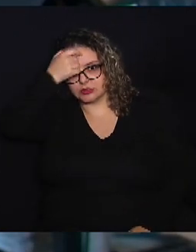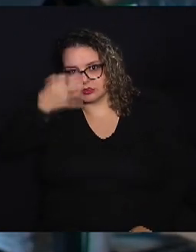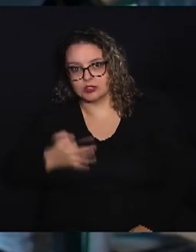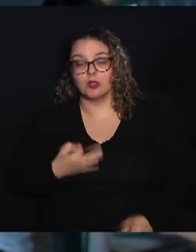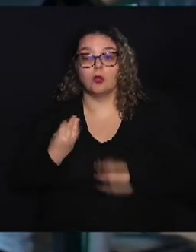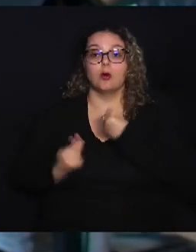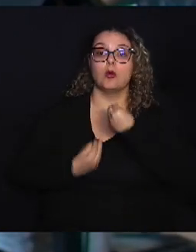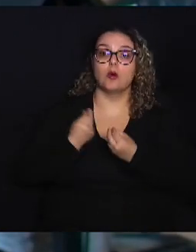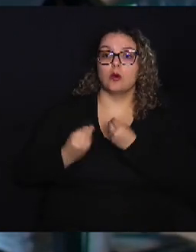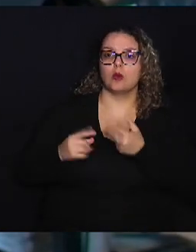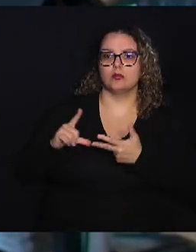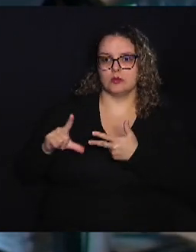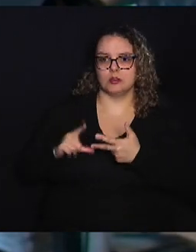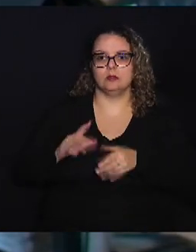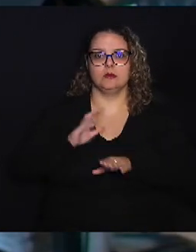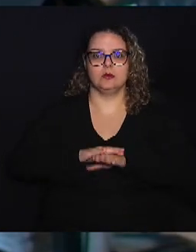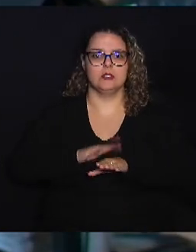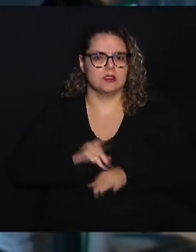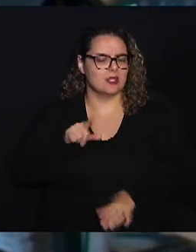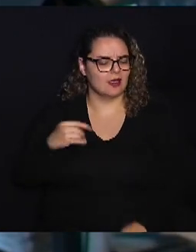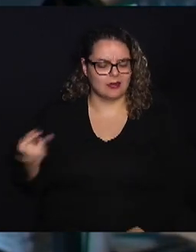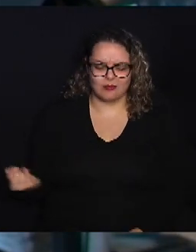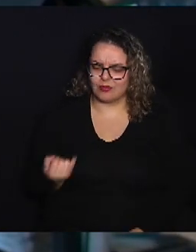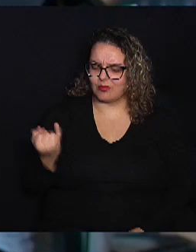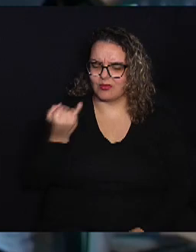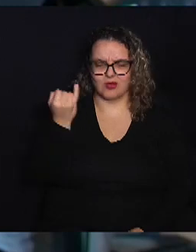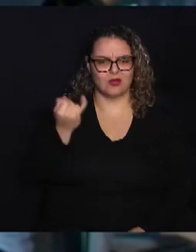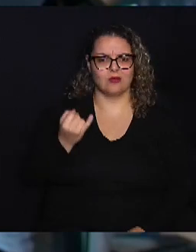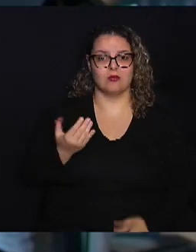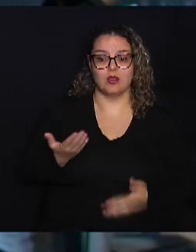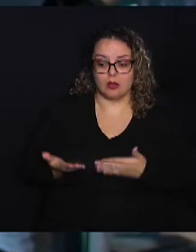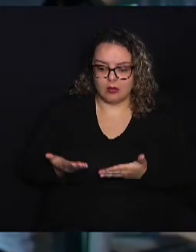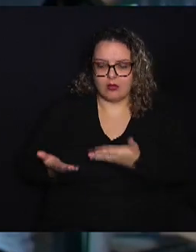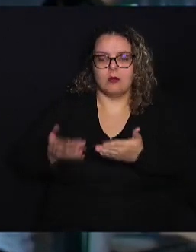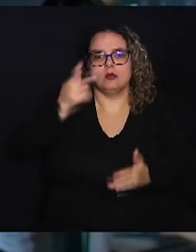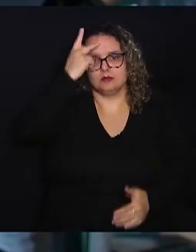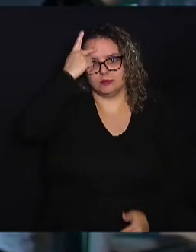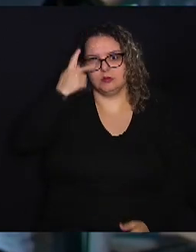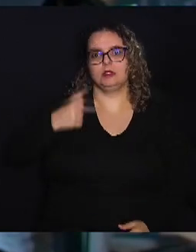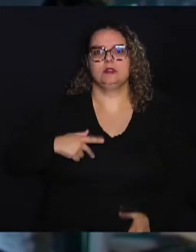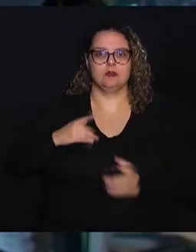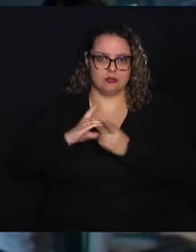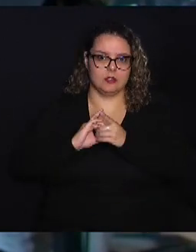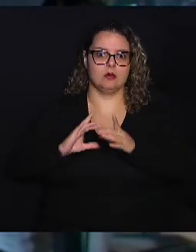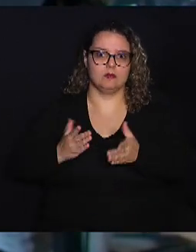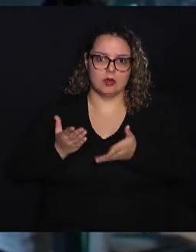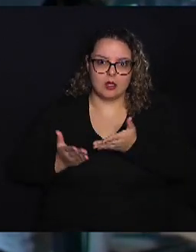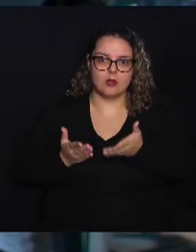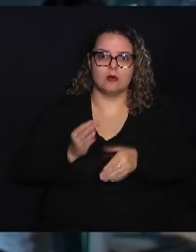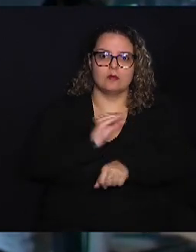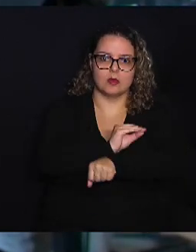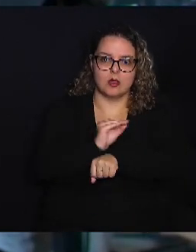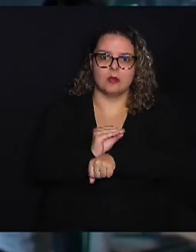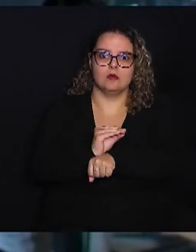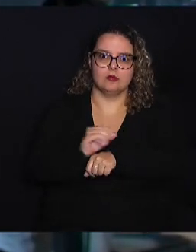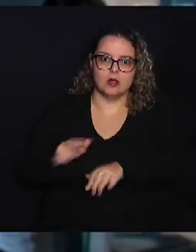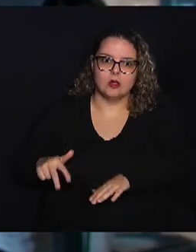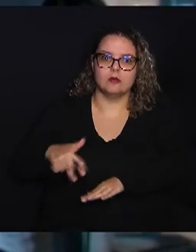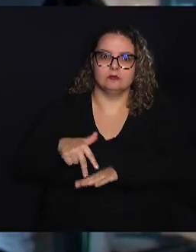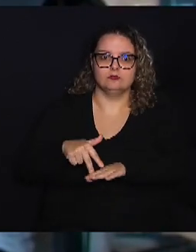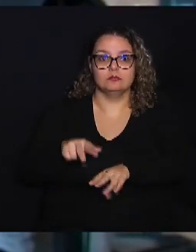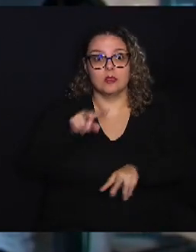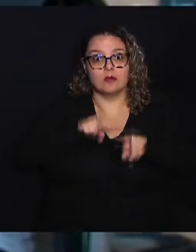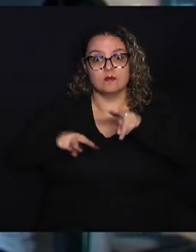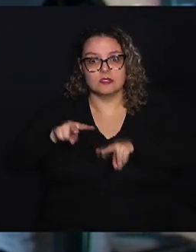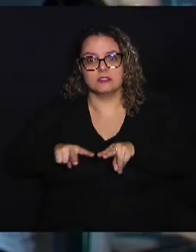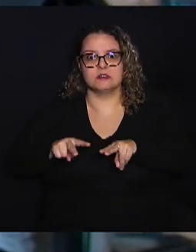funciona, e isso é imprescindível para tornar a preservação da própria democracia algo palpável para eles.